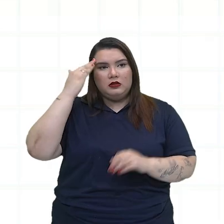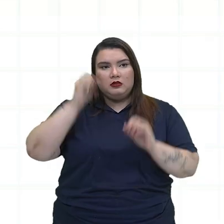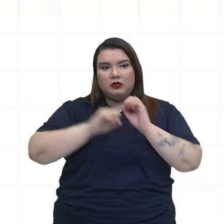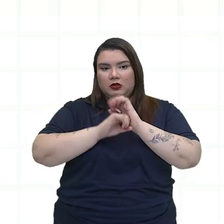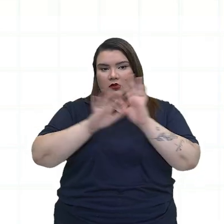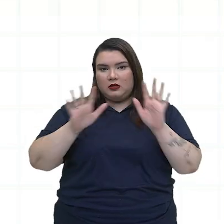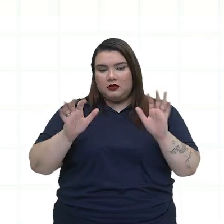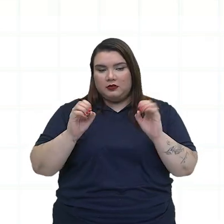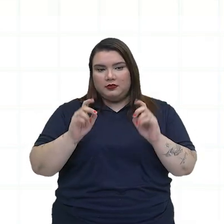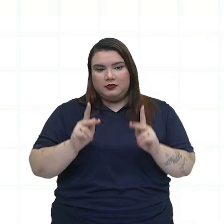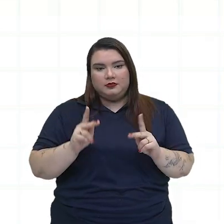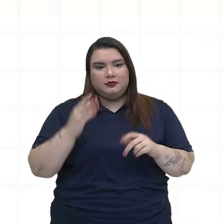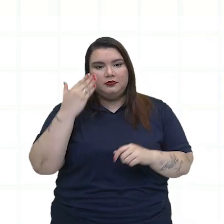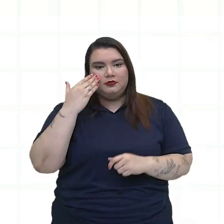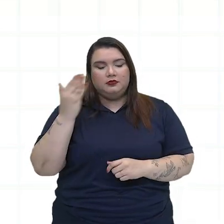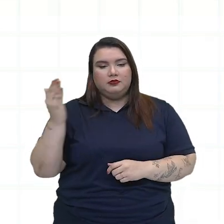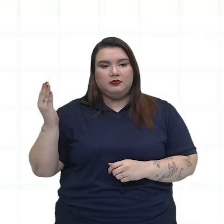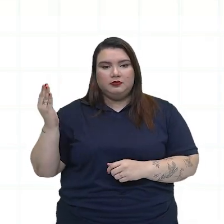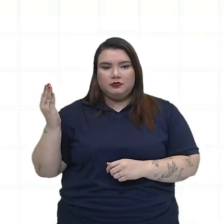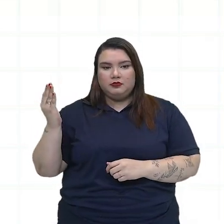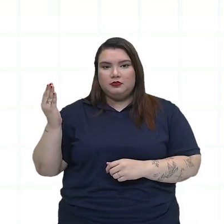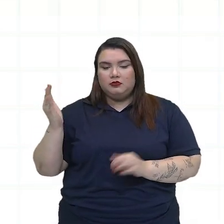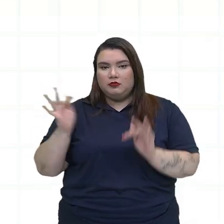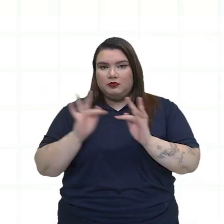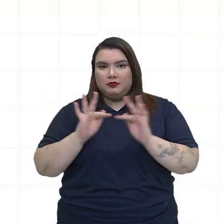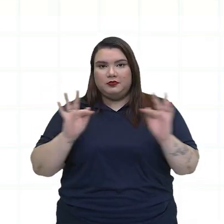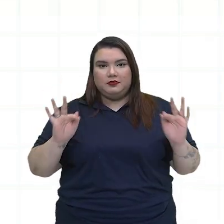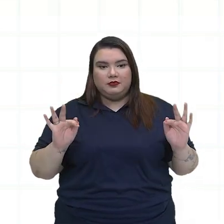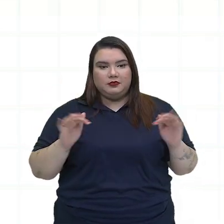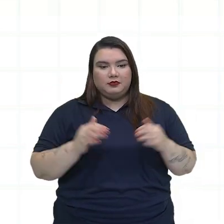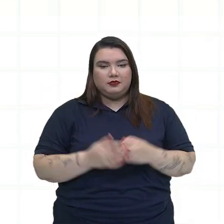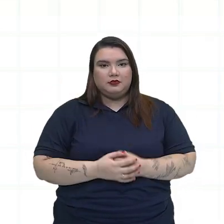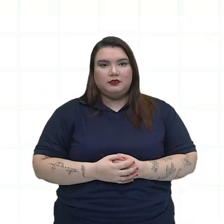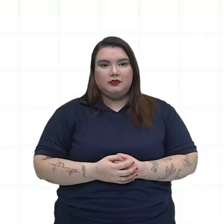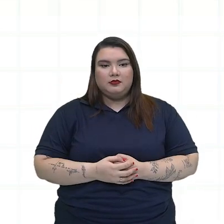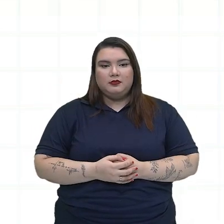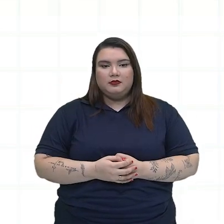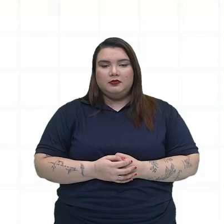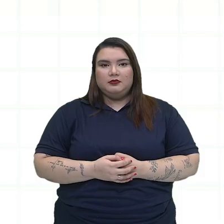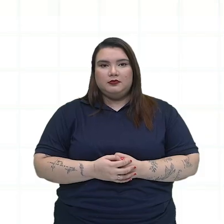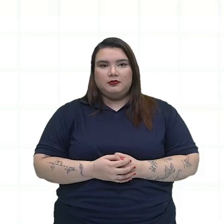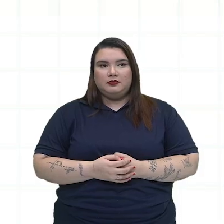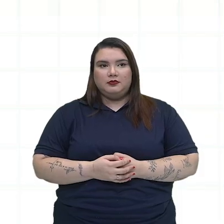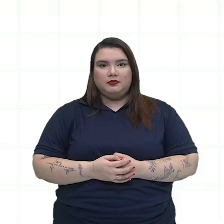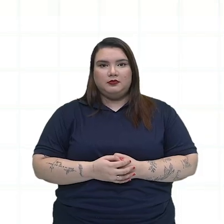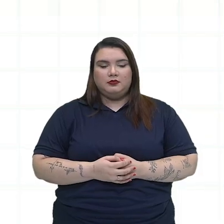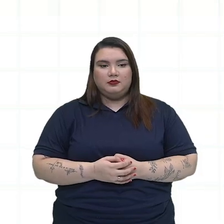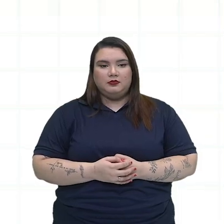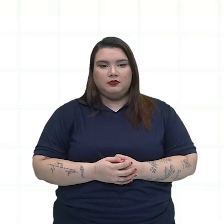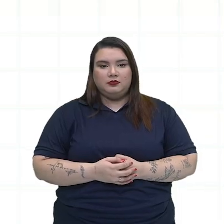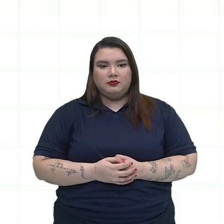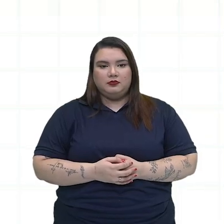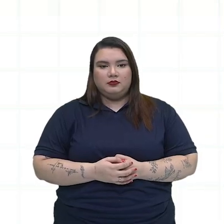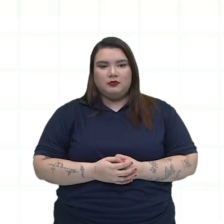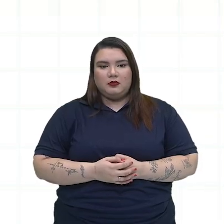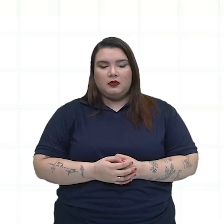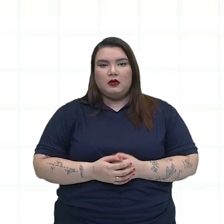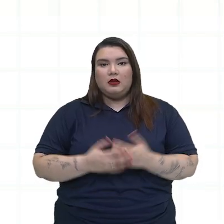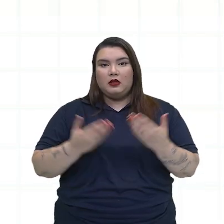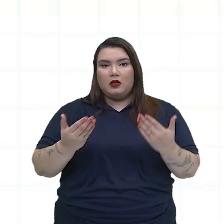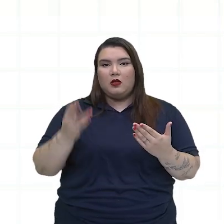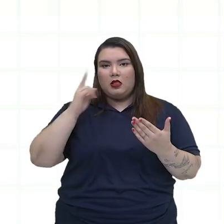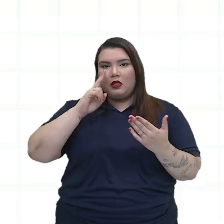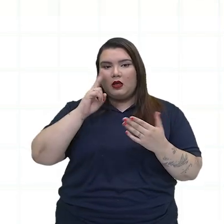fazendo aí. Let's go. Então, you, very talkative. Very. Então, talkative é uma pessoa que